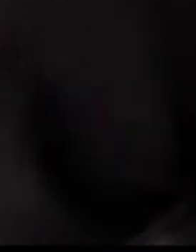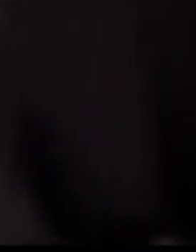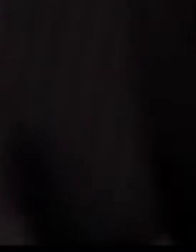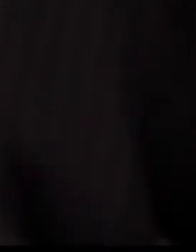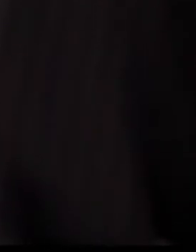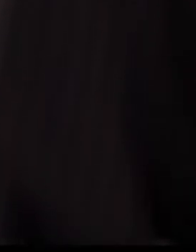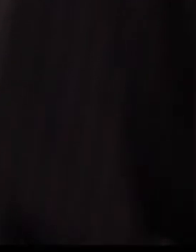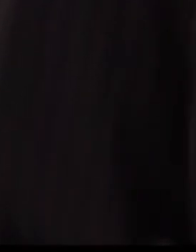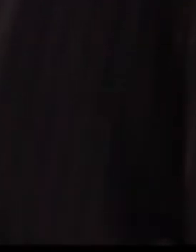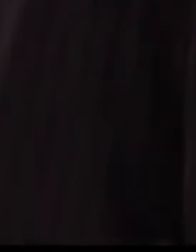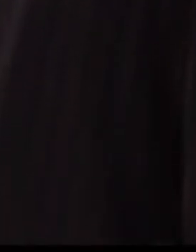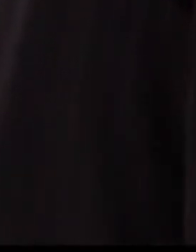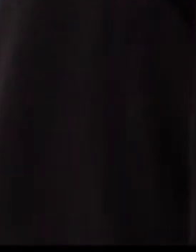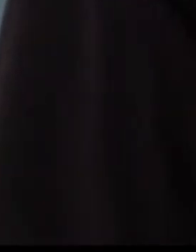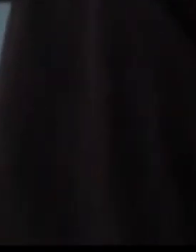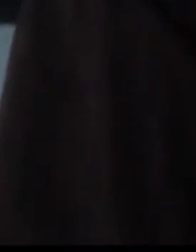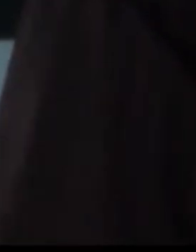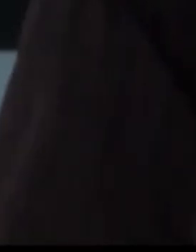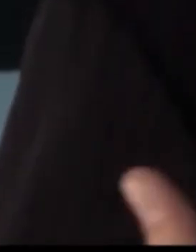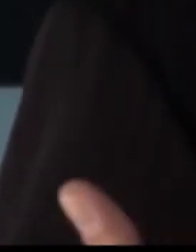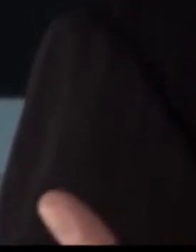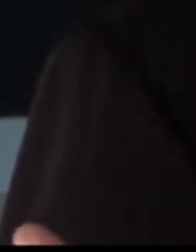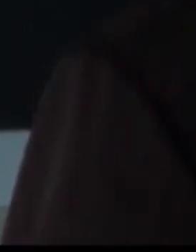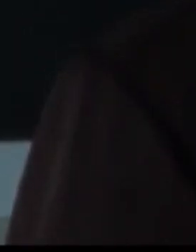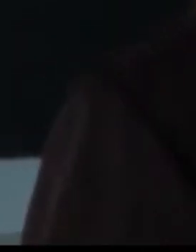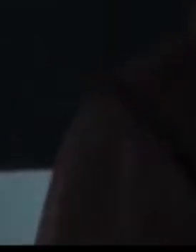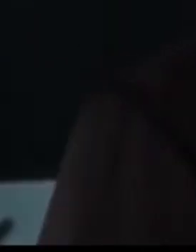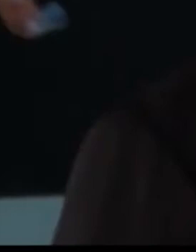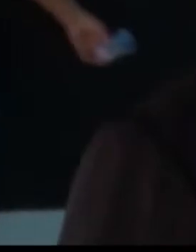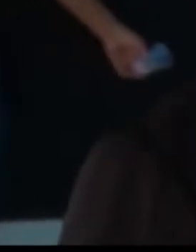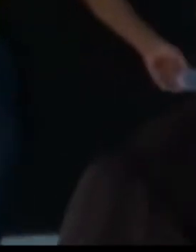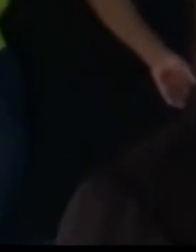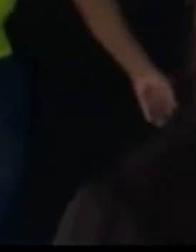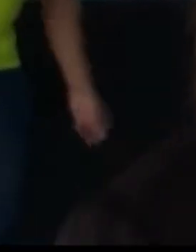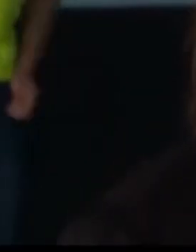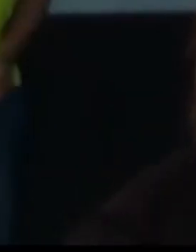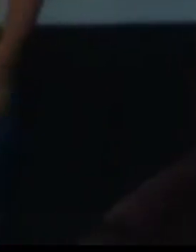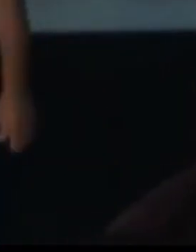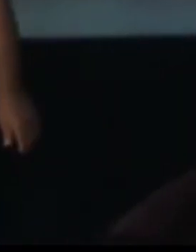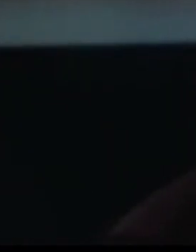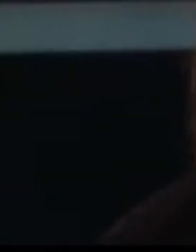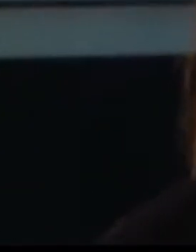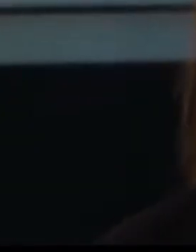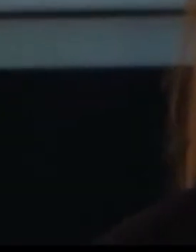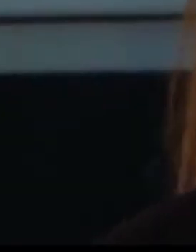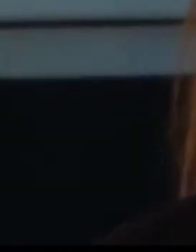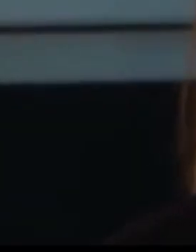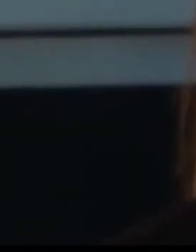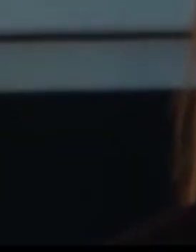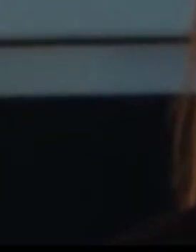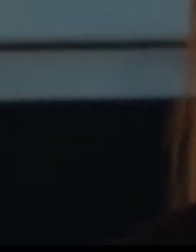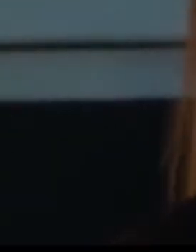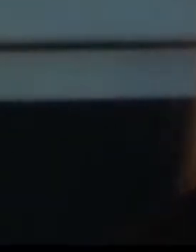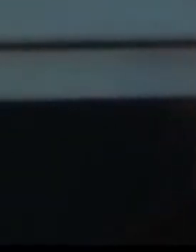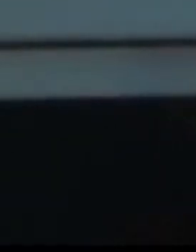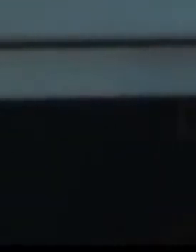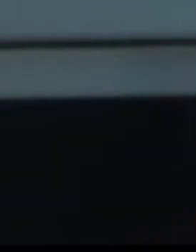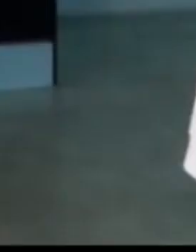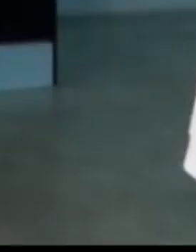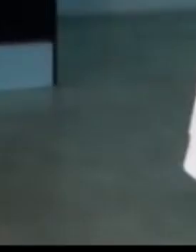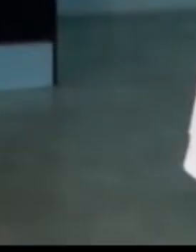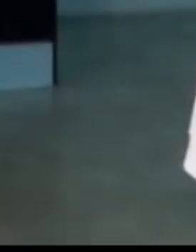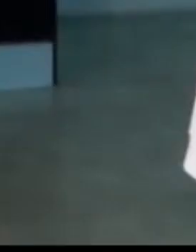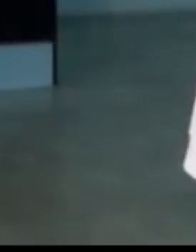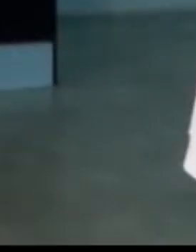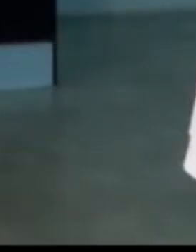de justiça da Vara da Infância e Juventude, é obrigação de toda a sociedade dar voz às crianças e adolescentes vítimas de